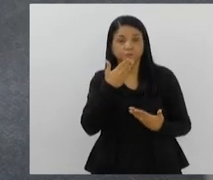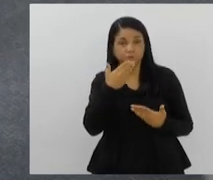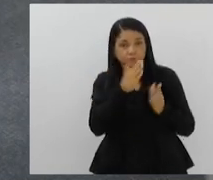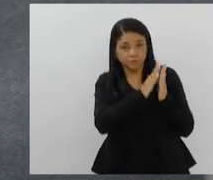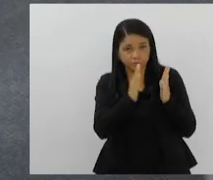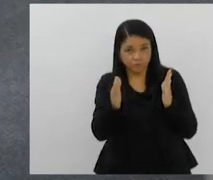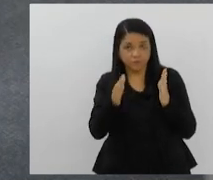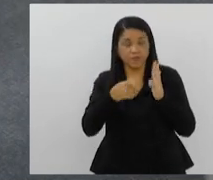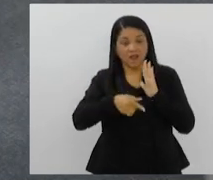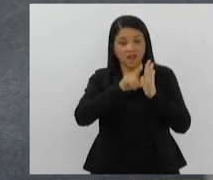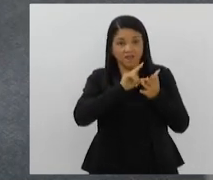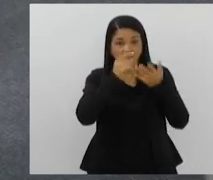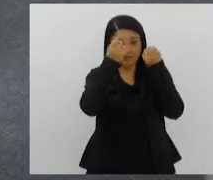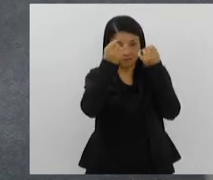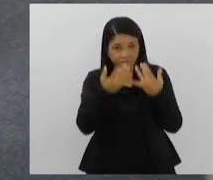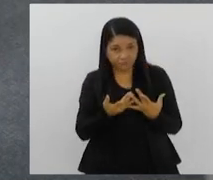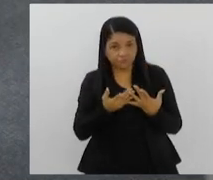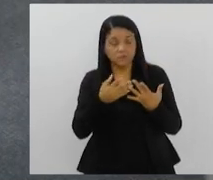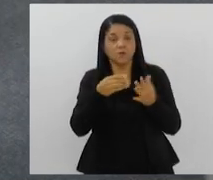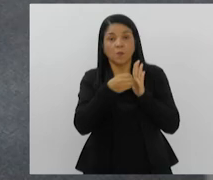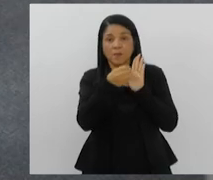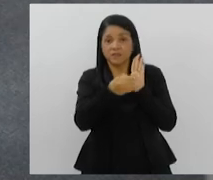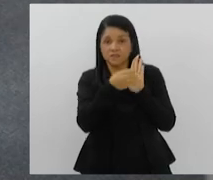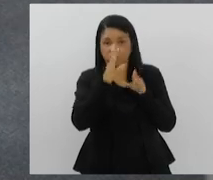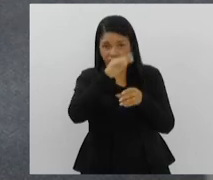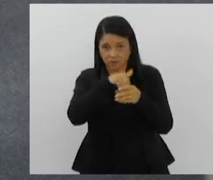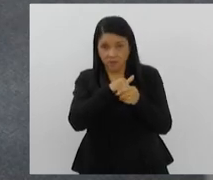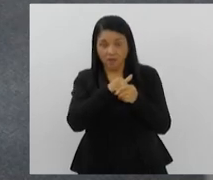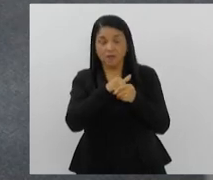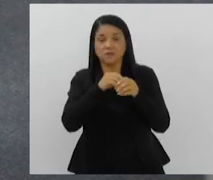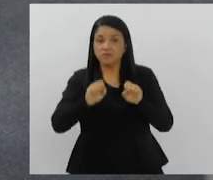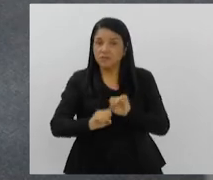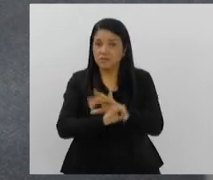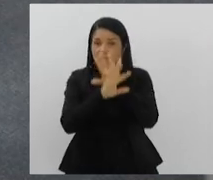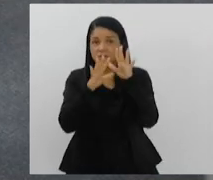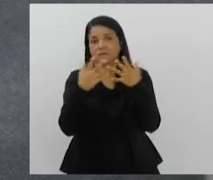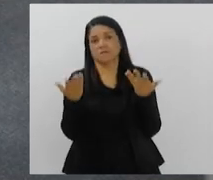de ser cantado e votado o parecer, ter esse esclarecimento.